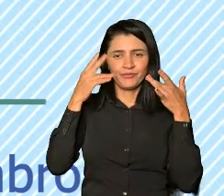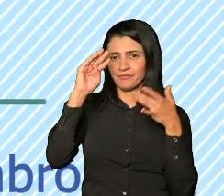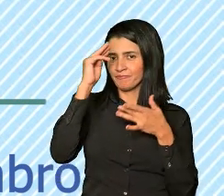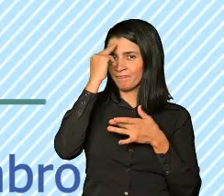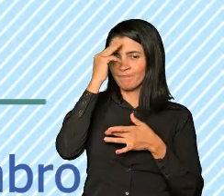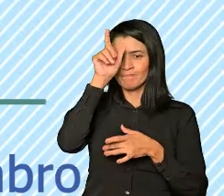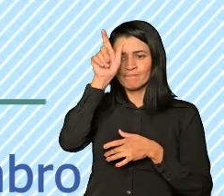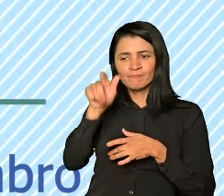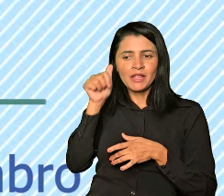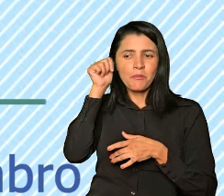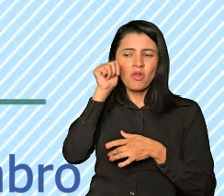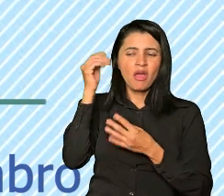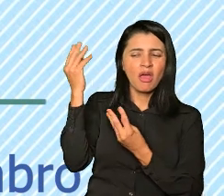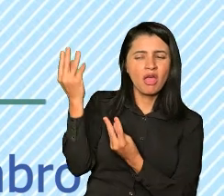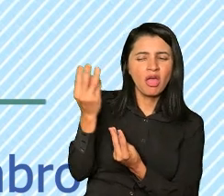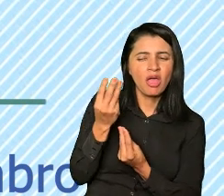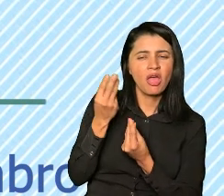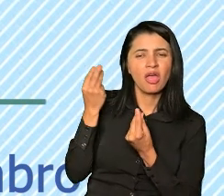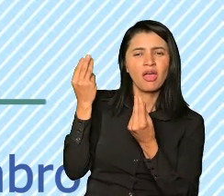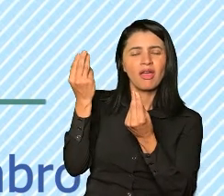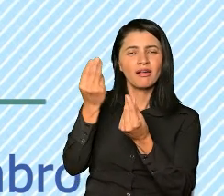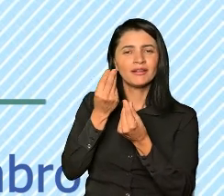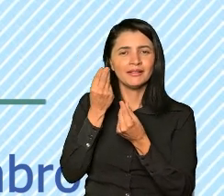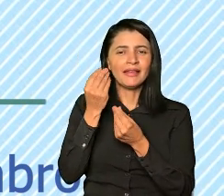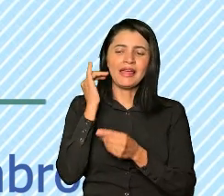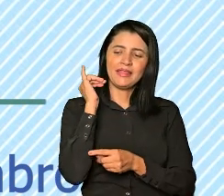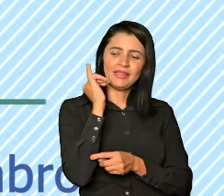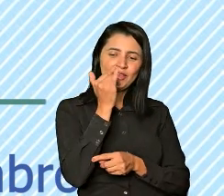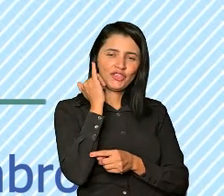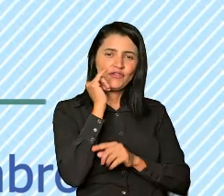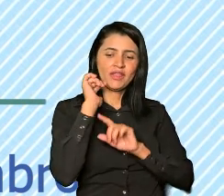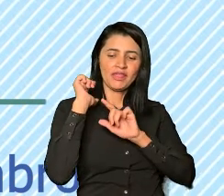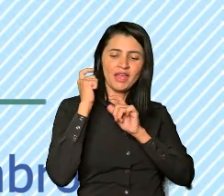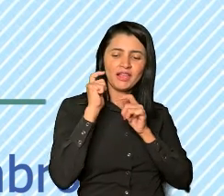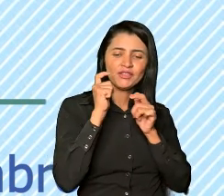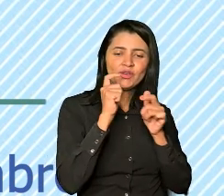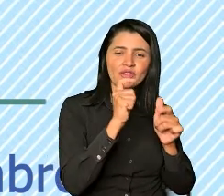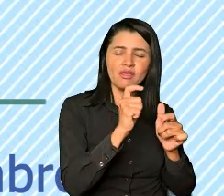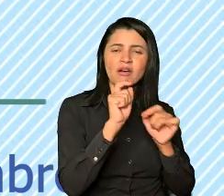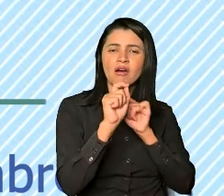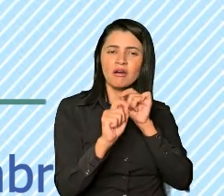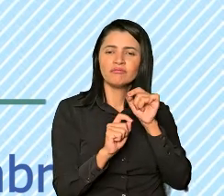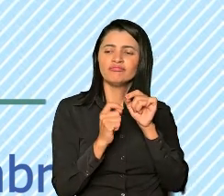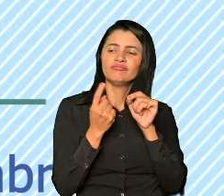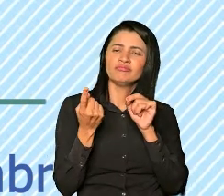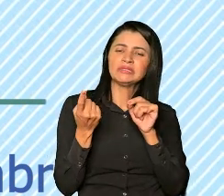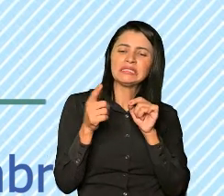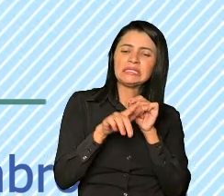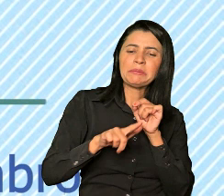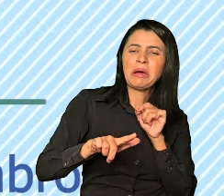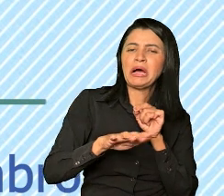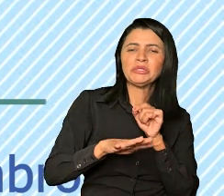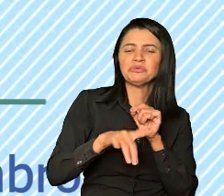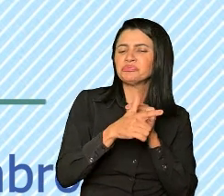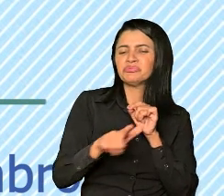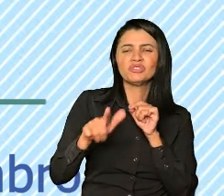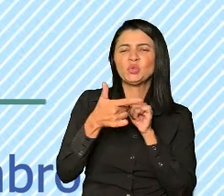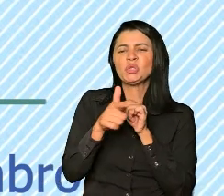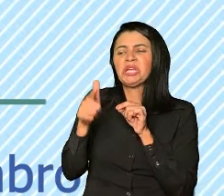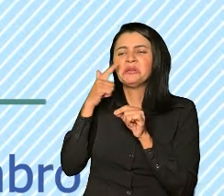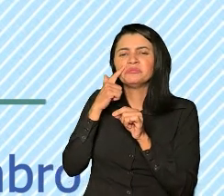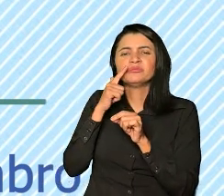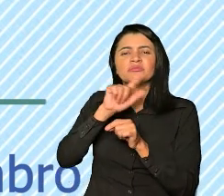sombras tênues. A narrativa histórica tradicional reserva-lhes pouco espaço, justamente